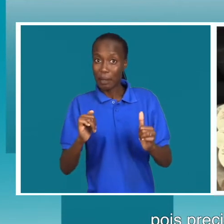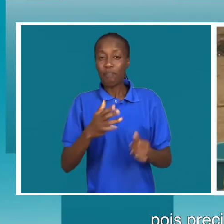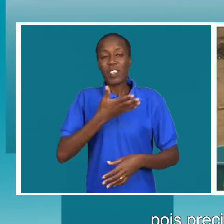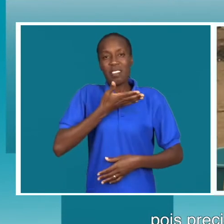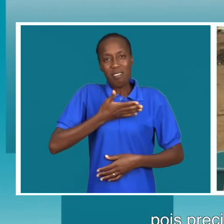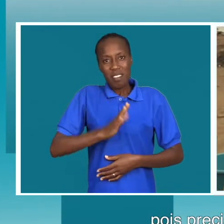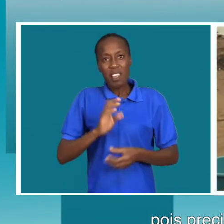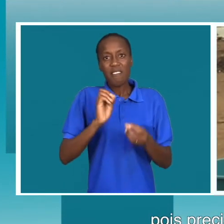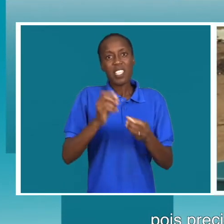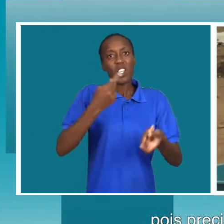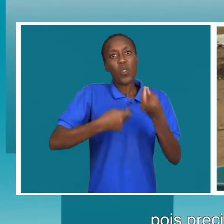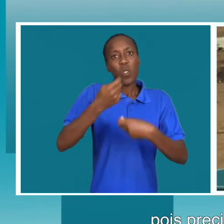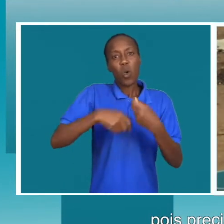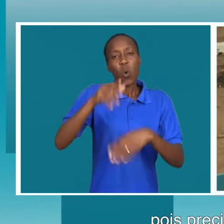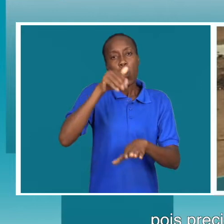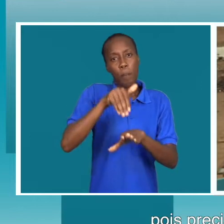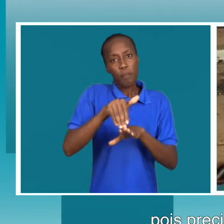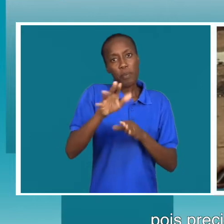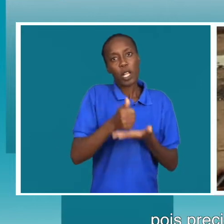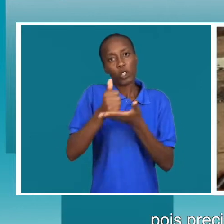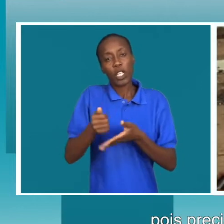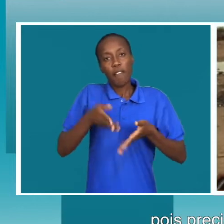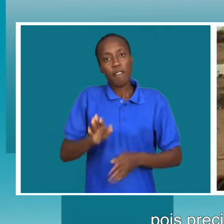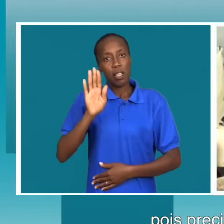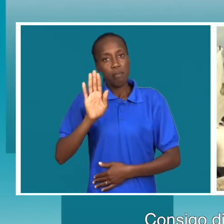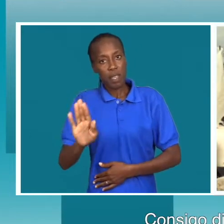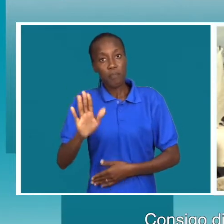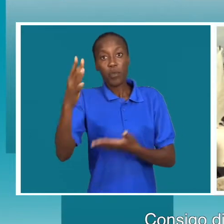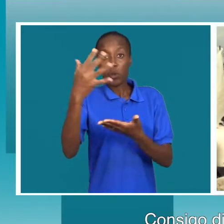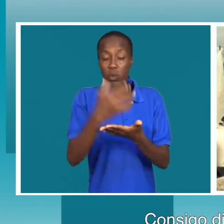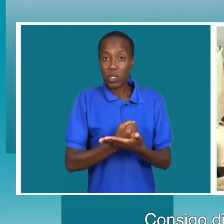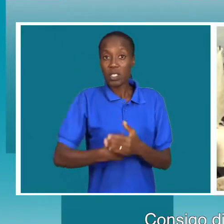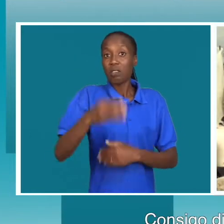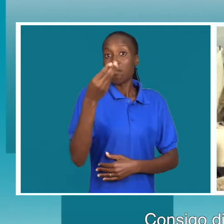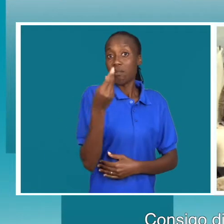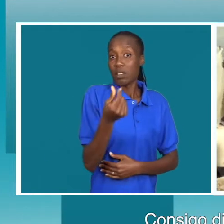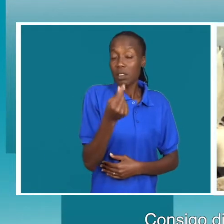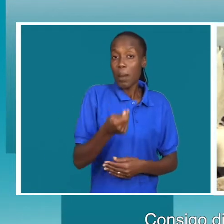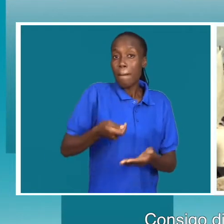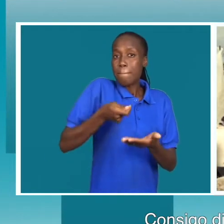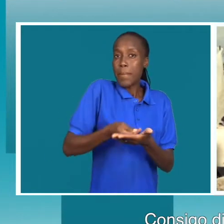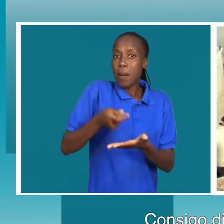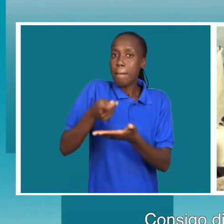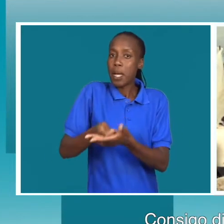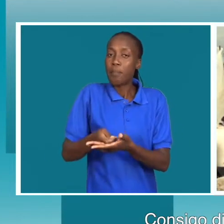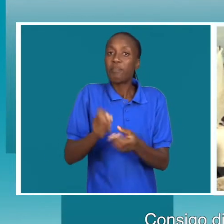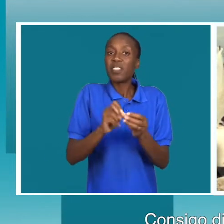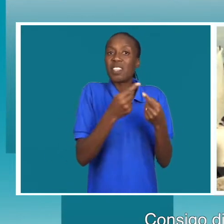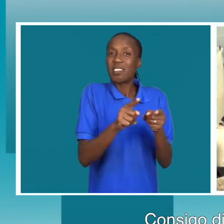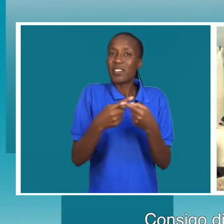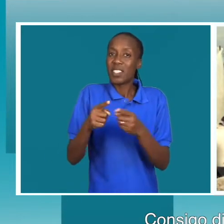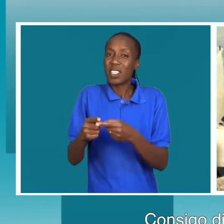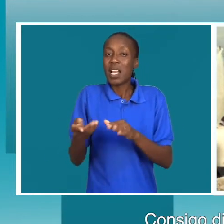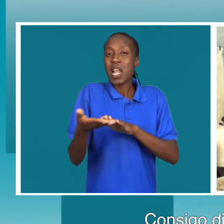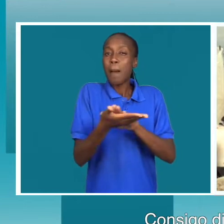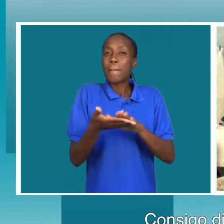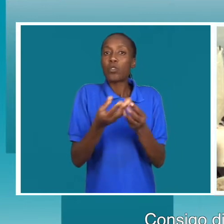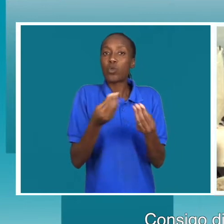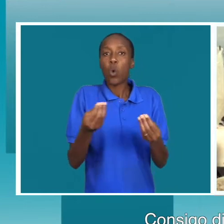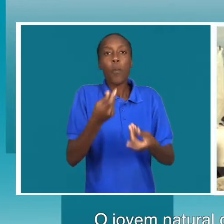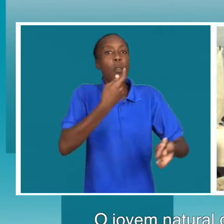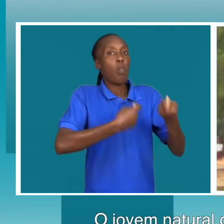precisa do dinheiro da venda para custear o tratamento da filha. Consegue dinheiro dos tratamentos da minha filha na